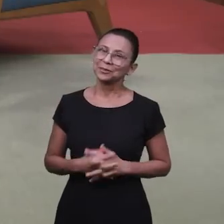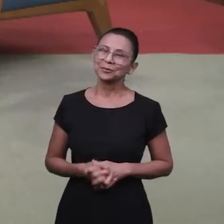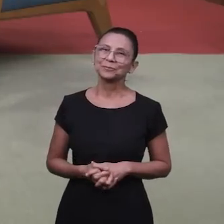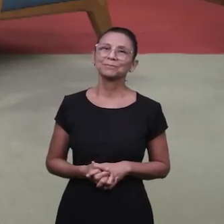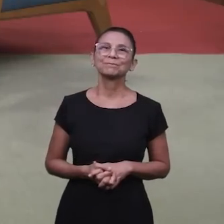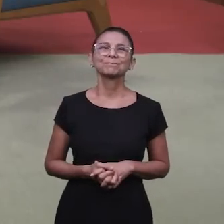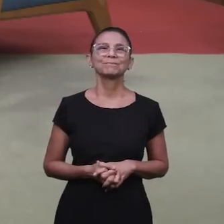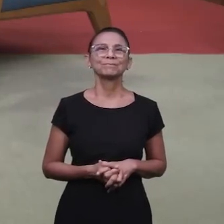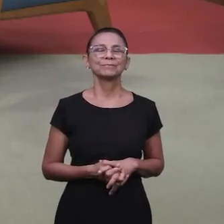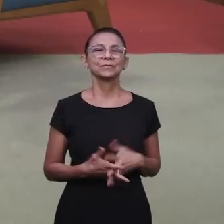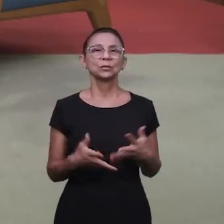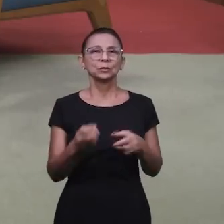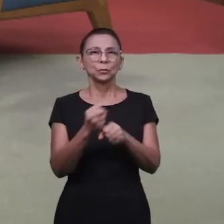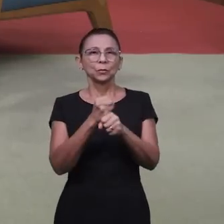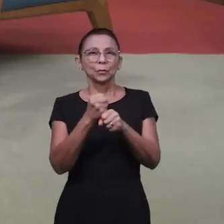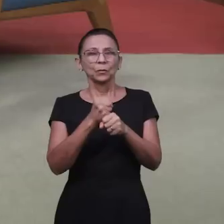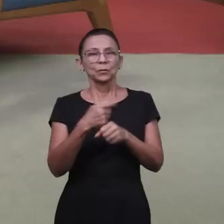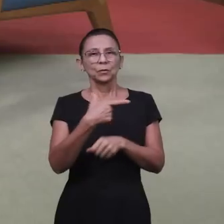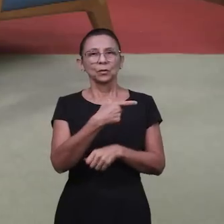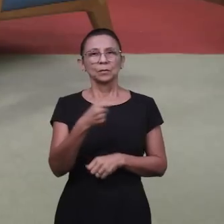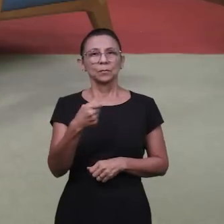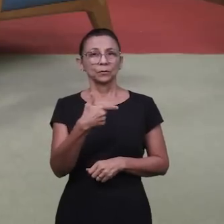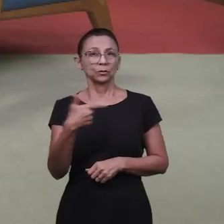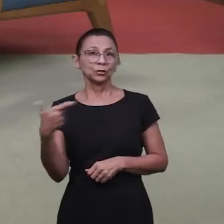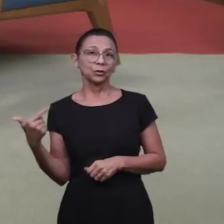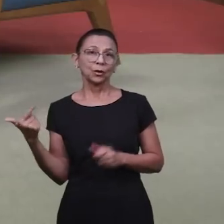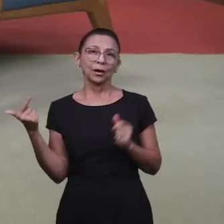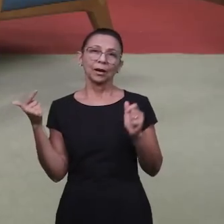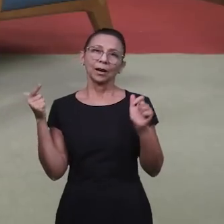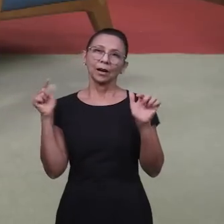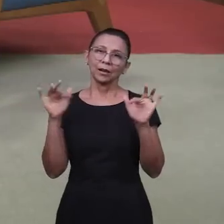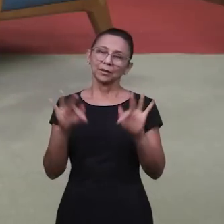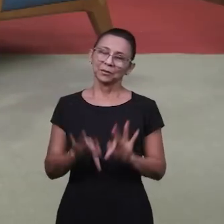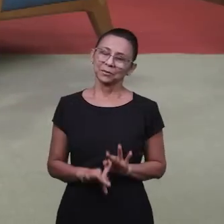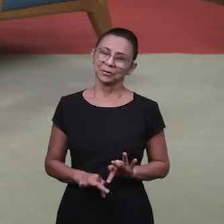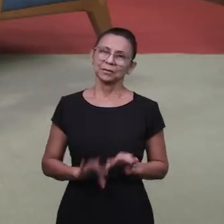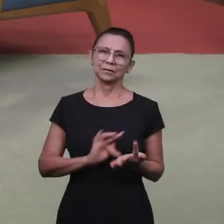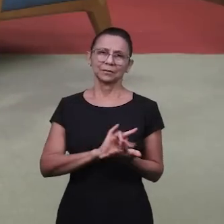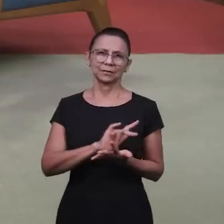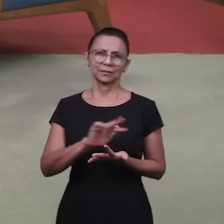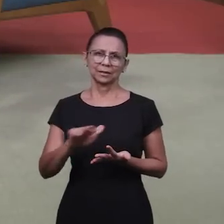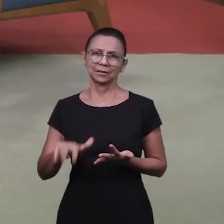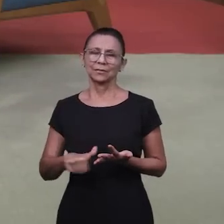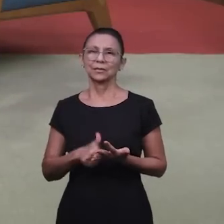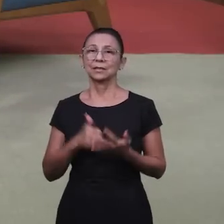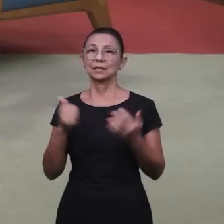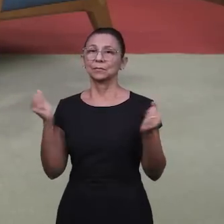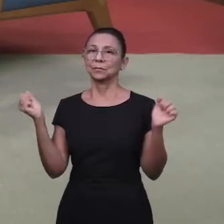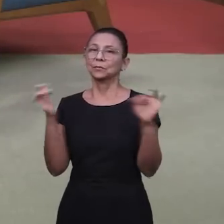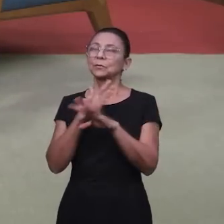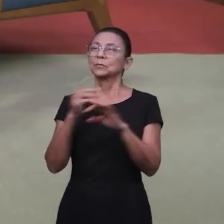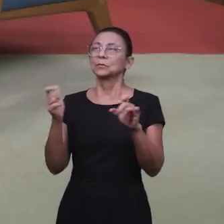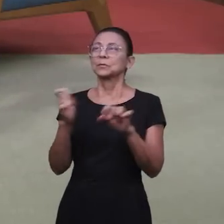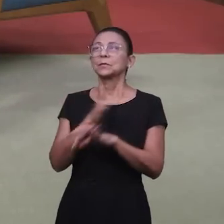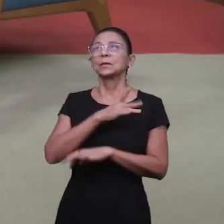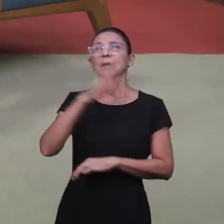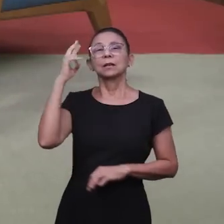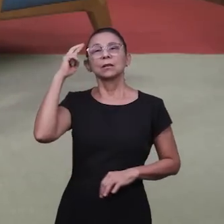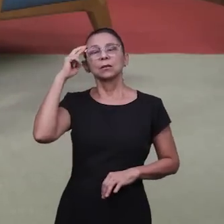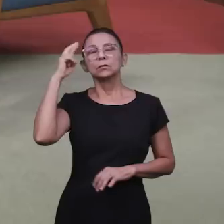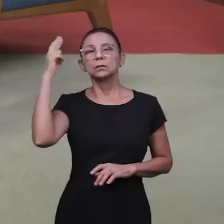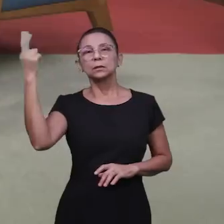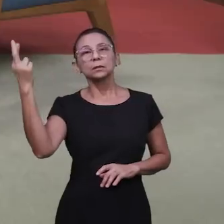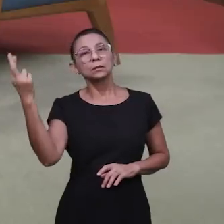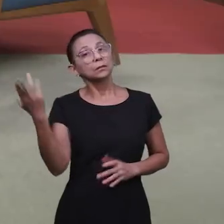final de mais um ano em que nós tivemos a oportunidade diversas vezes, e glorificamos ao Senhor por isso, de estar